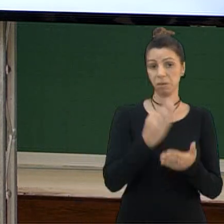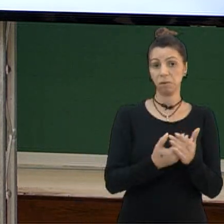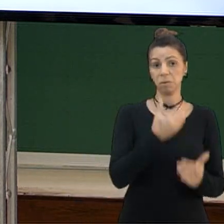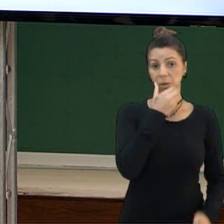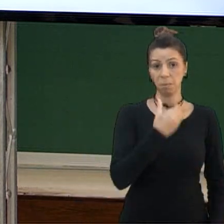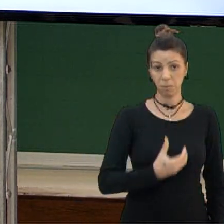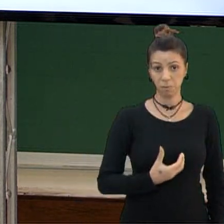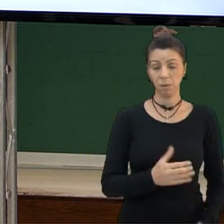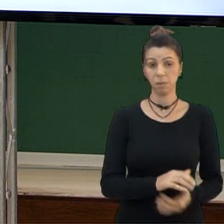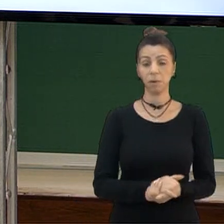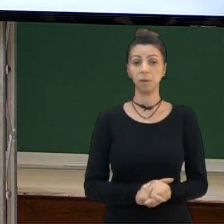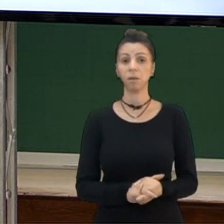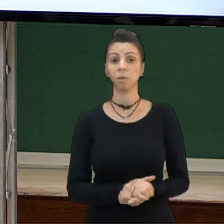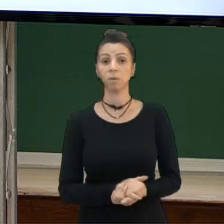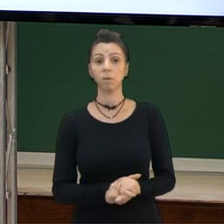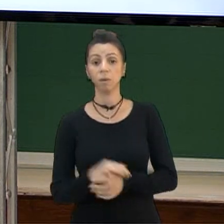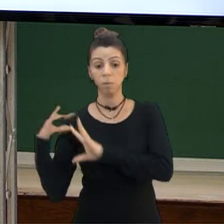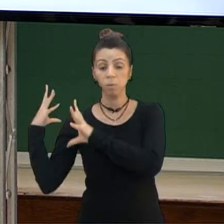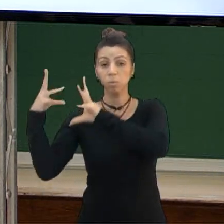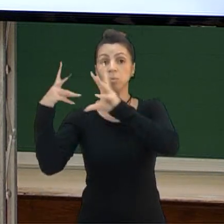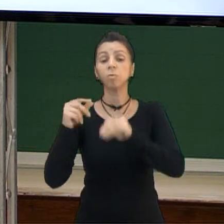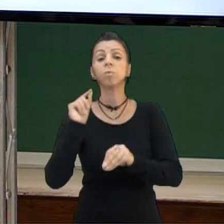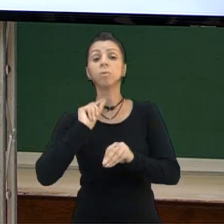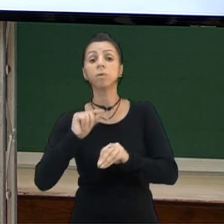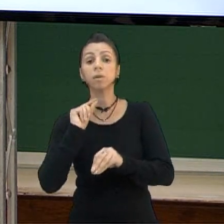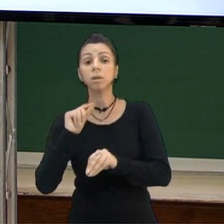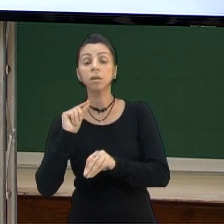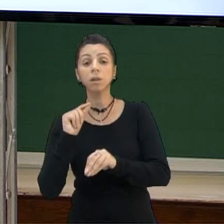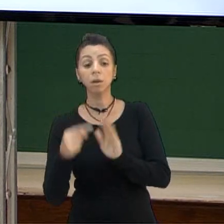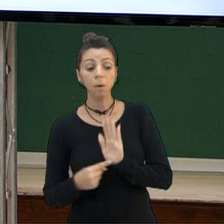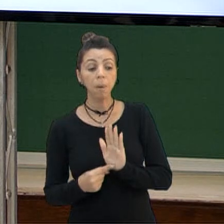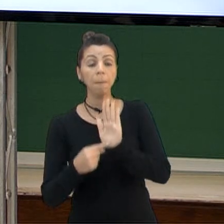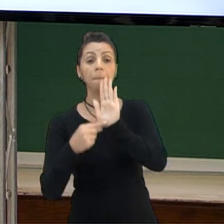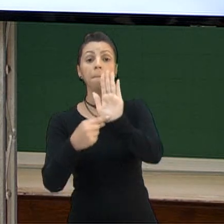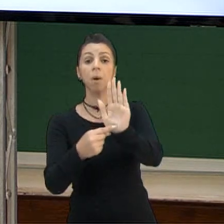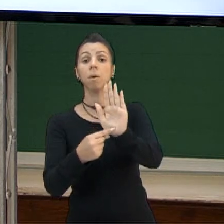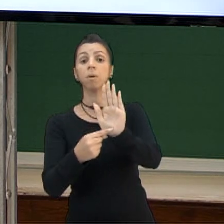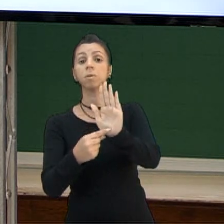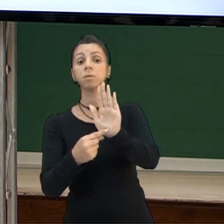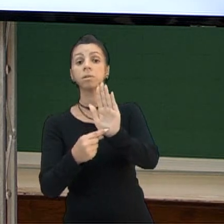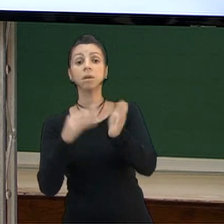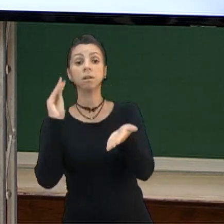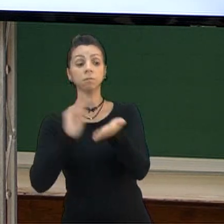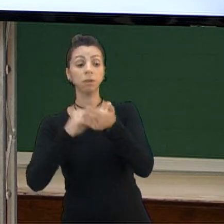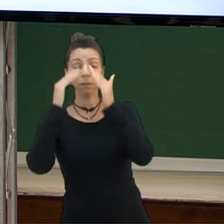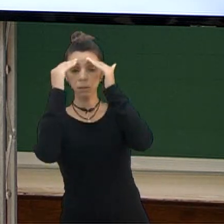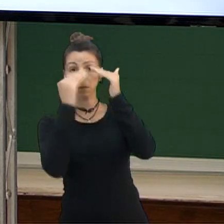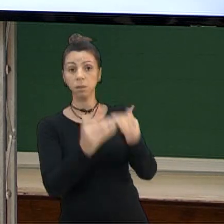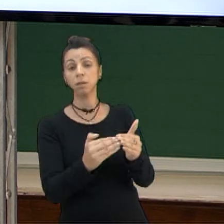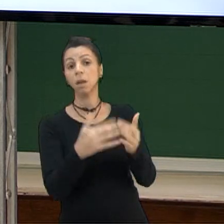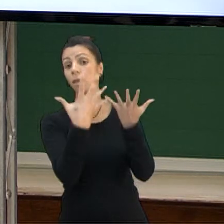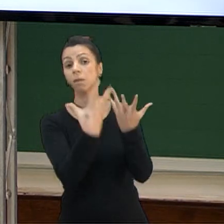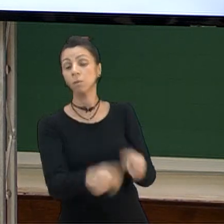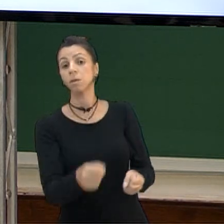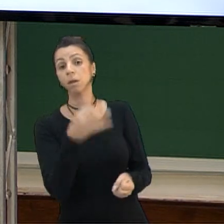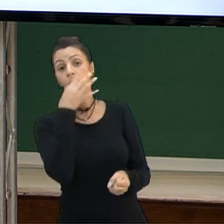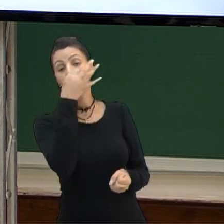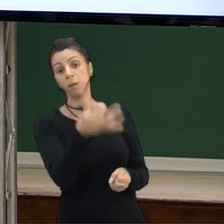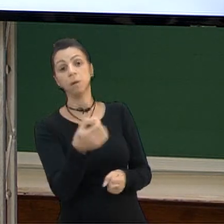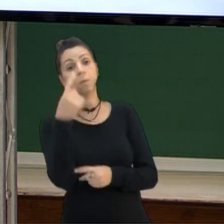o desrespeito e a violência que a pessoa não aceita a opinião ou a ideia que o outro tenha,